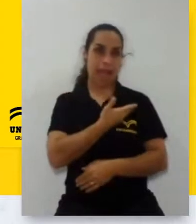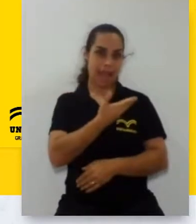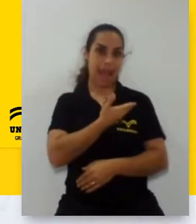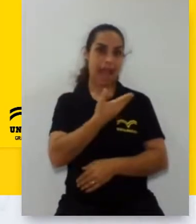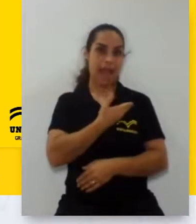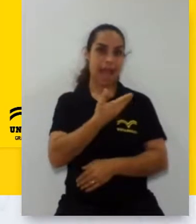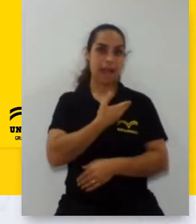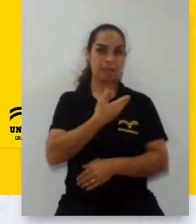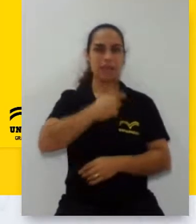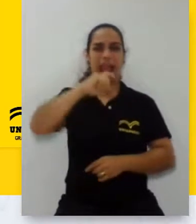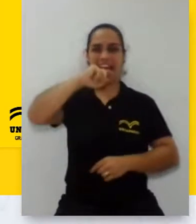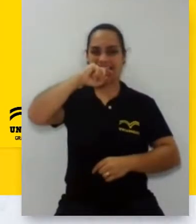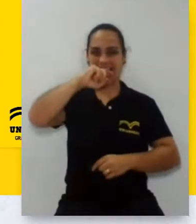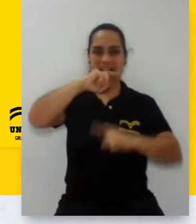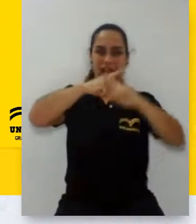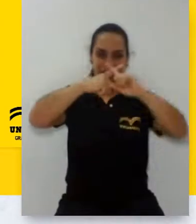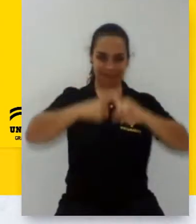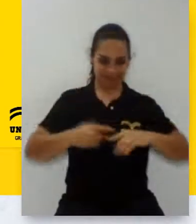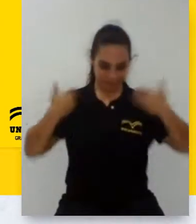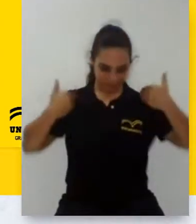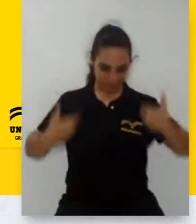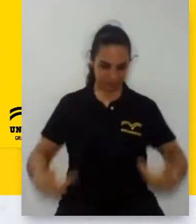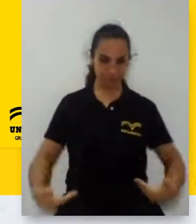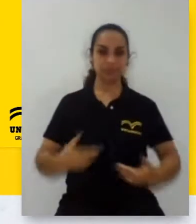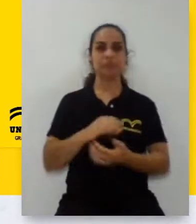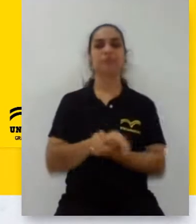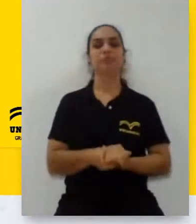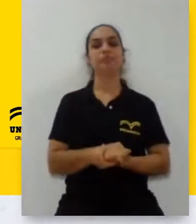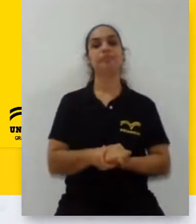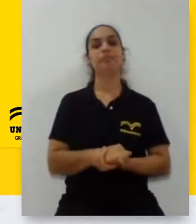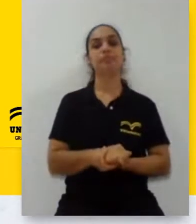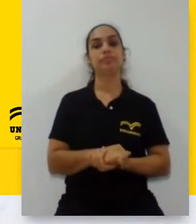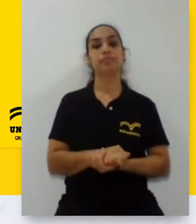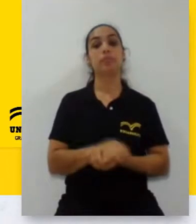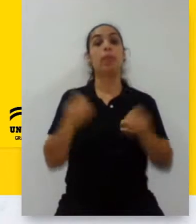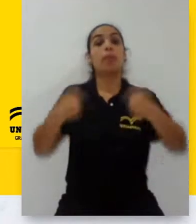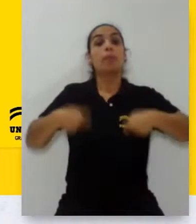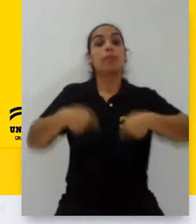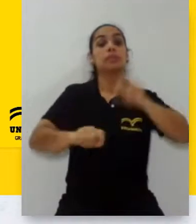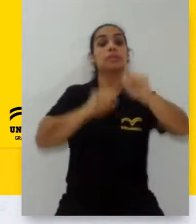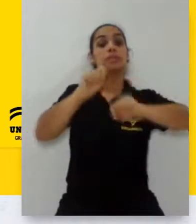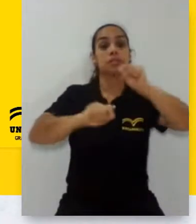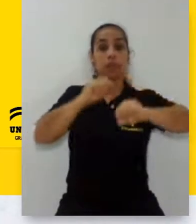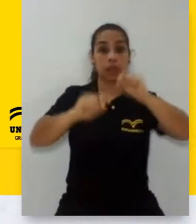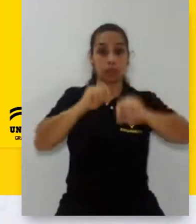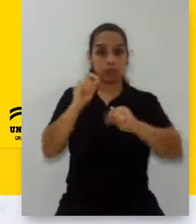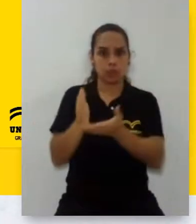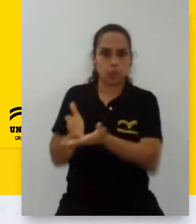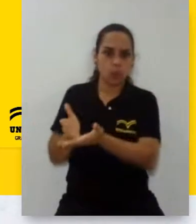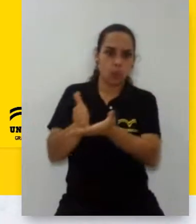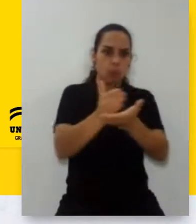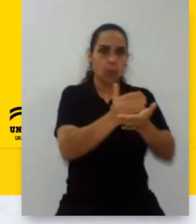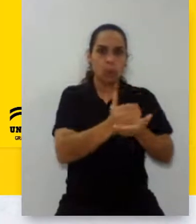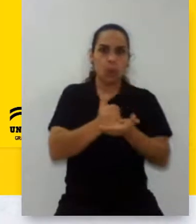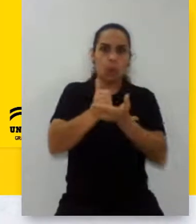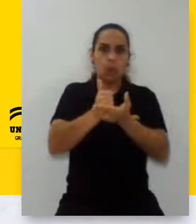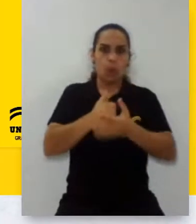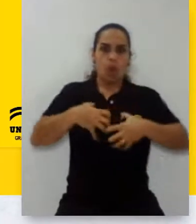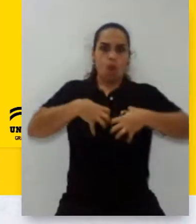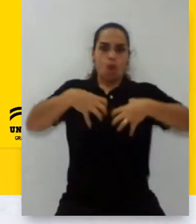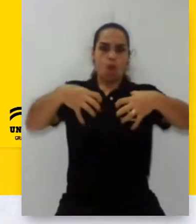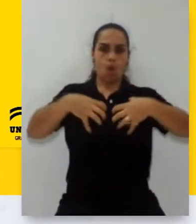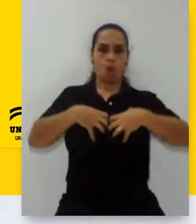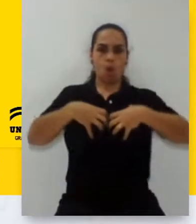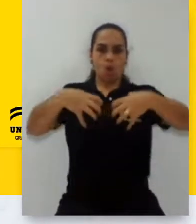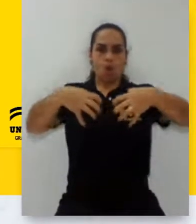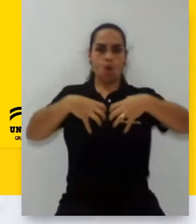Então, nós precisamos captar o oxigênio do ambiente, da atmosfera. Nós precisamos dessa captação de oxigênio. Então, o oxigênio